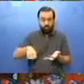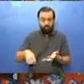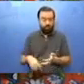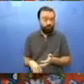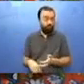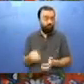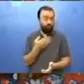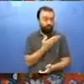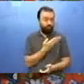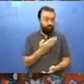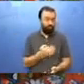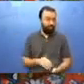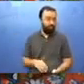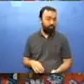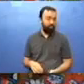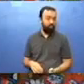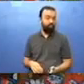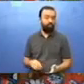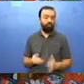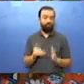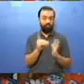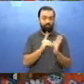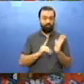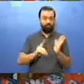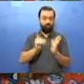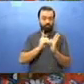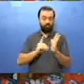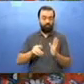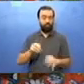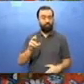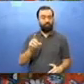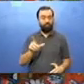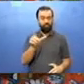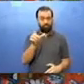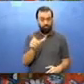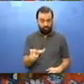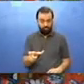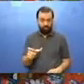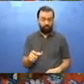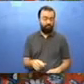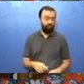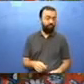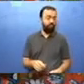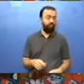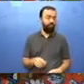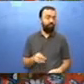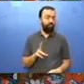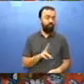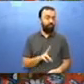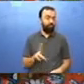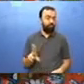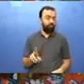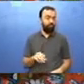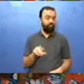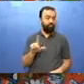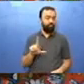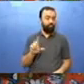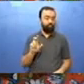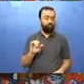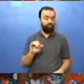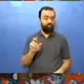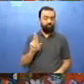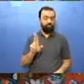Penedo Priante. E o ilustrador do livro, a pessoa que ilustrou as imagens que contém neste livro, chama-se